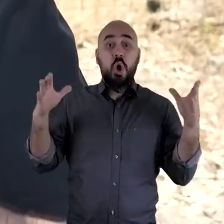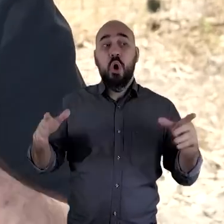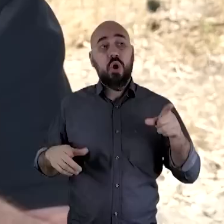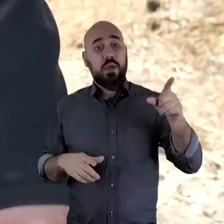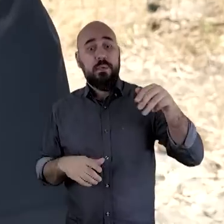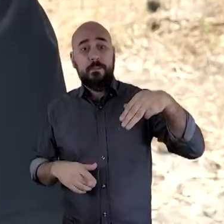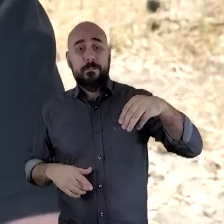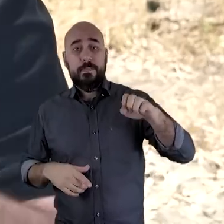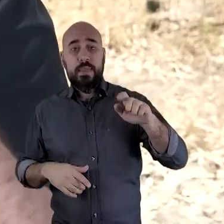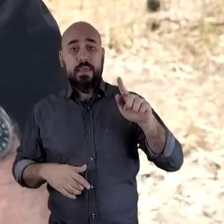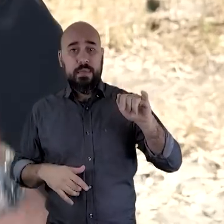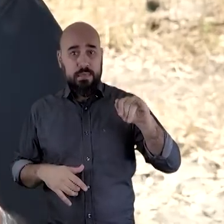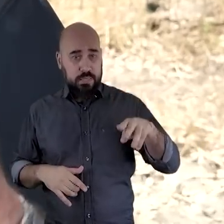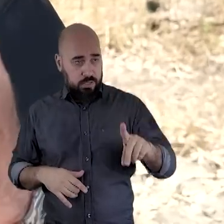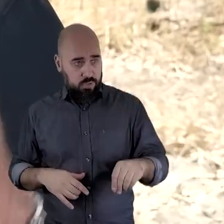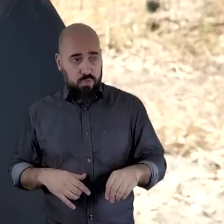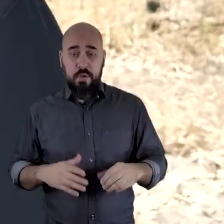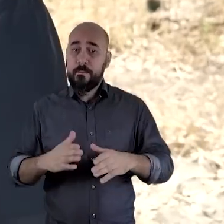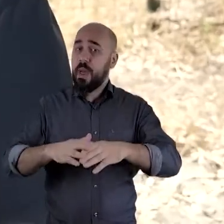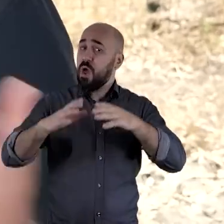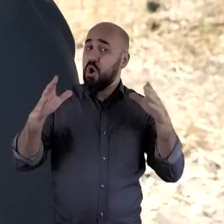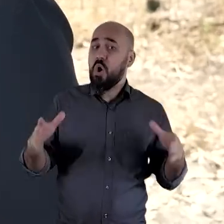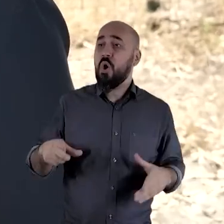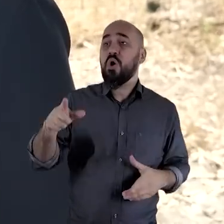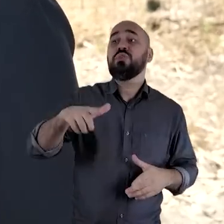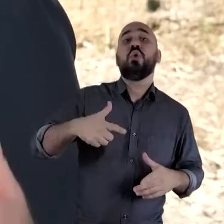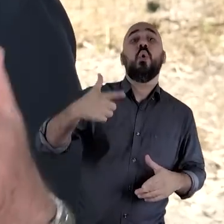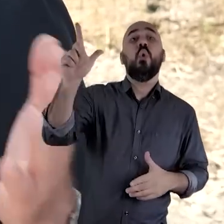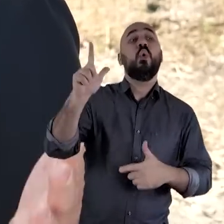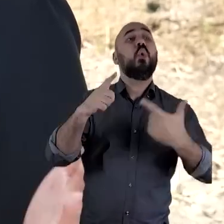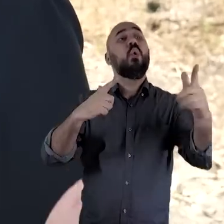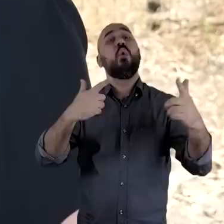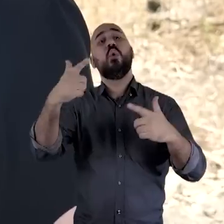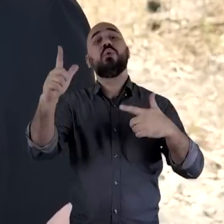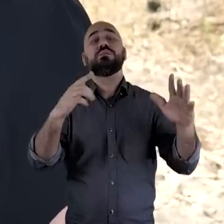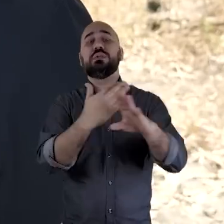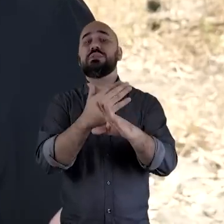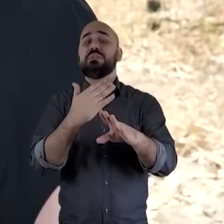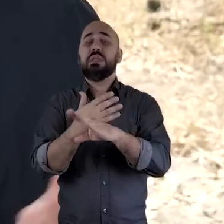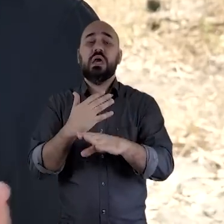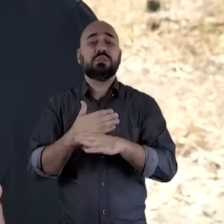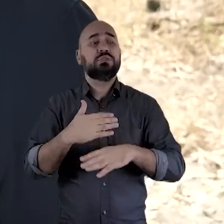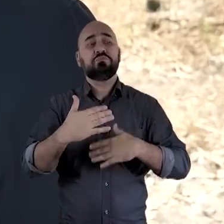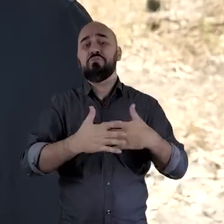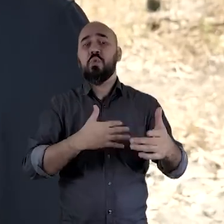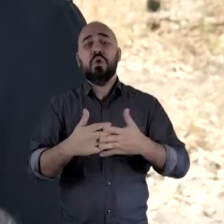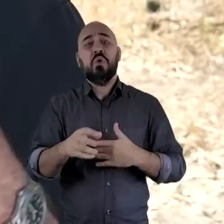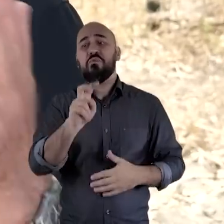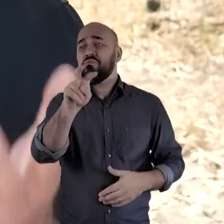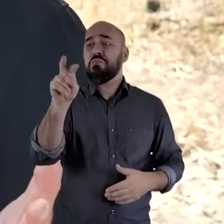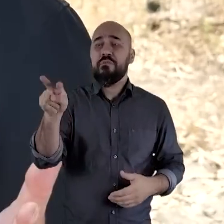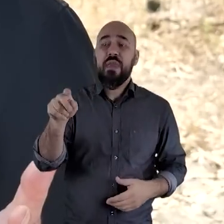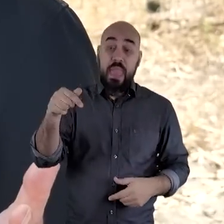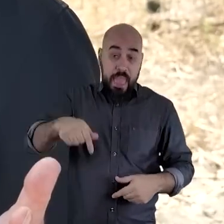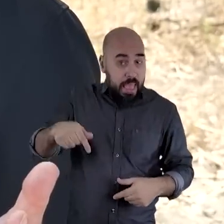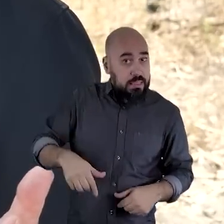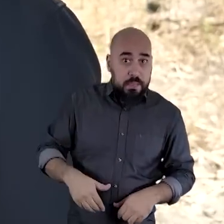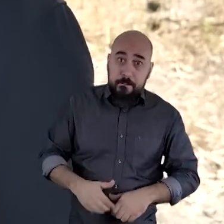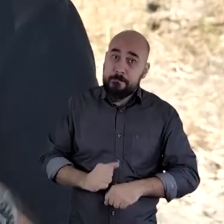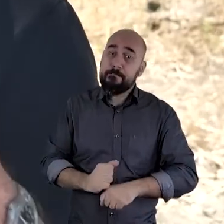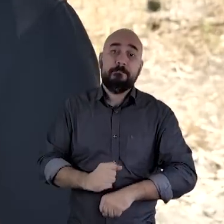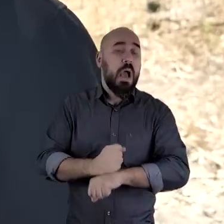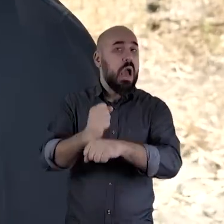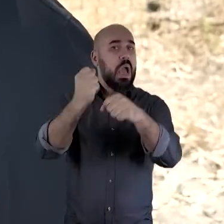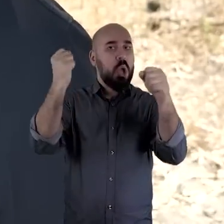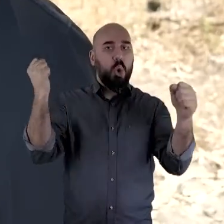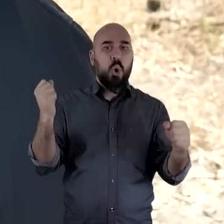Lachish, maior do que Caiafas, maior do que qualquer um que você mencionar. Até maior do que a cidade de